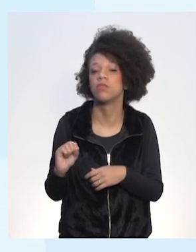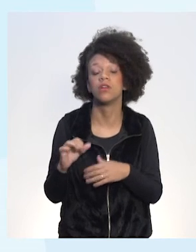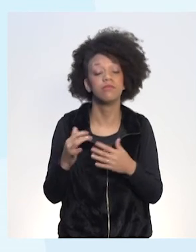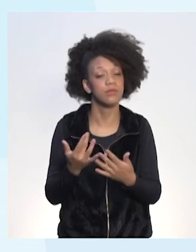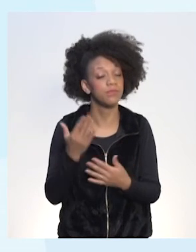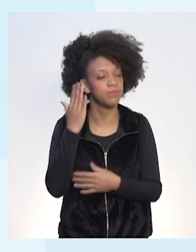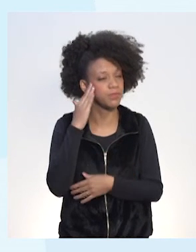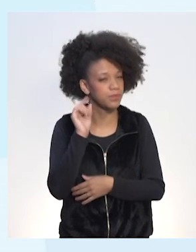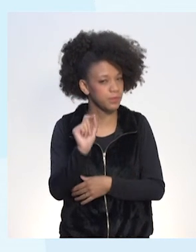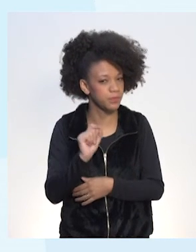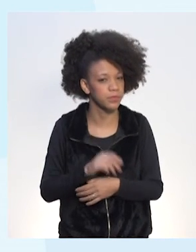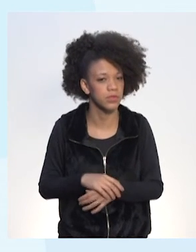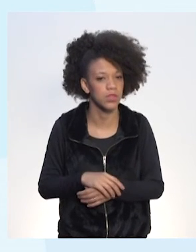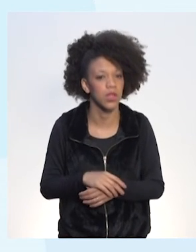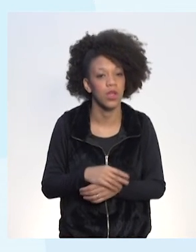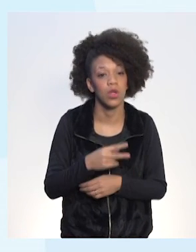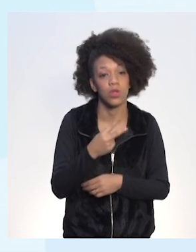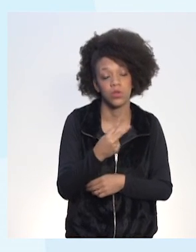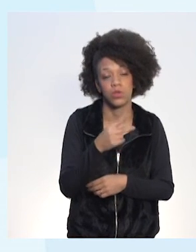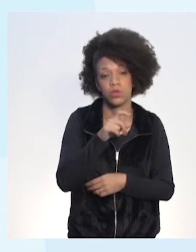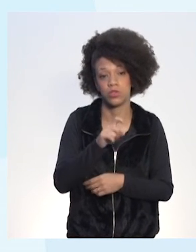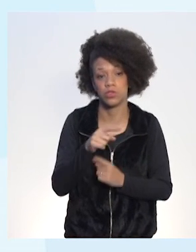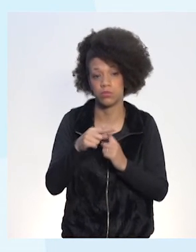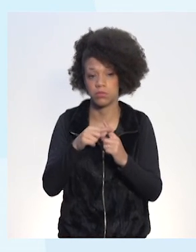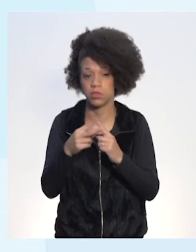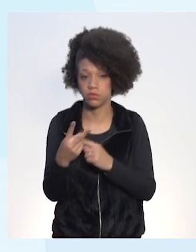que 2x mais 20,